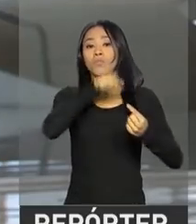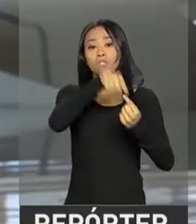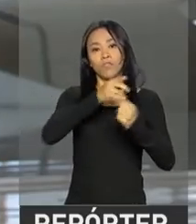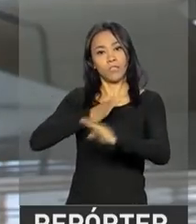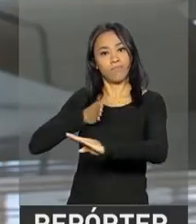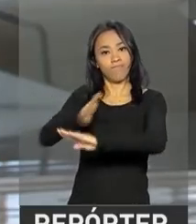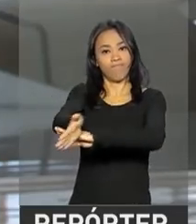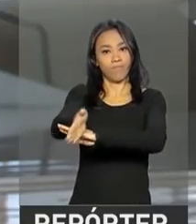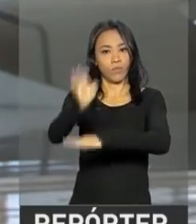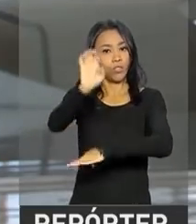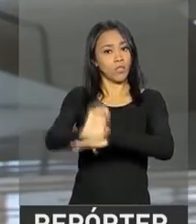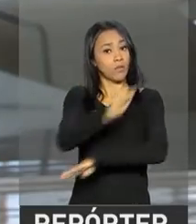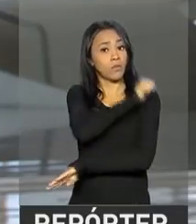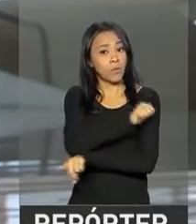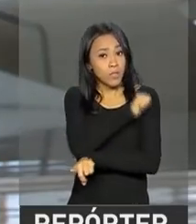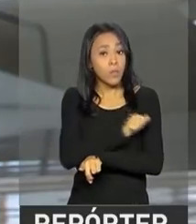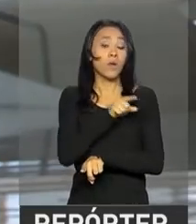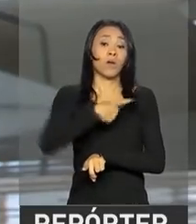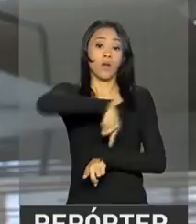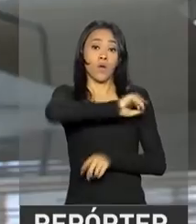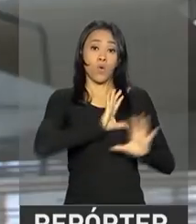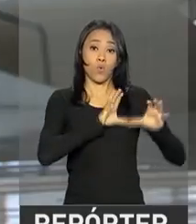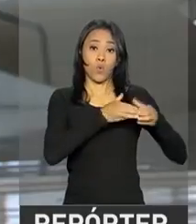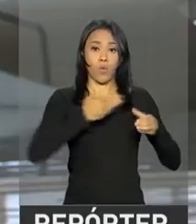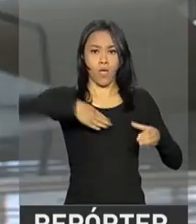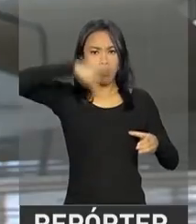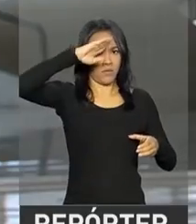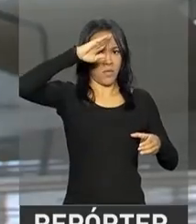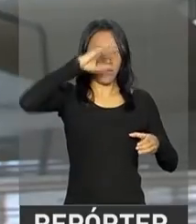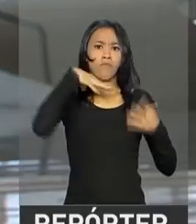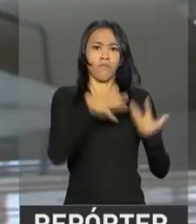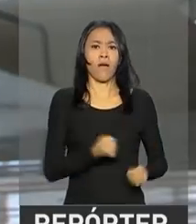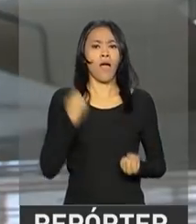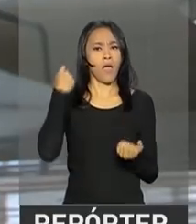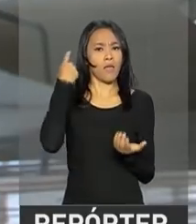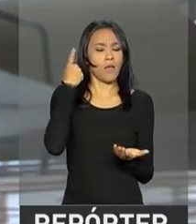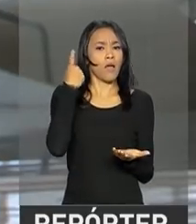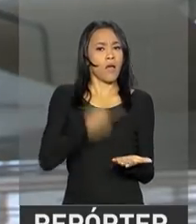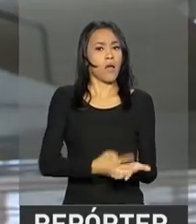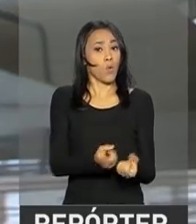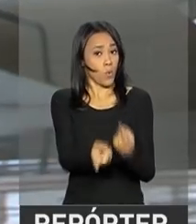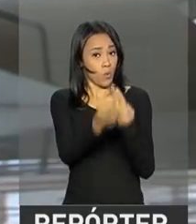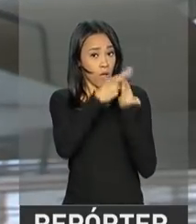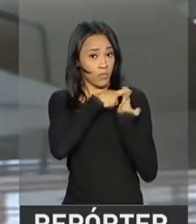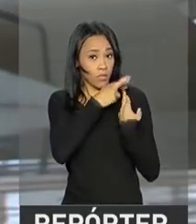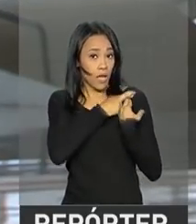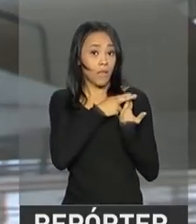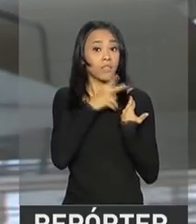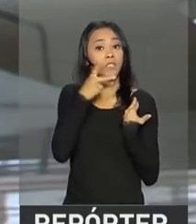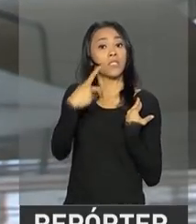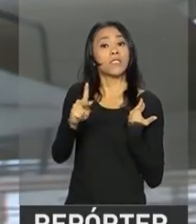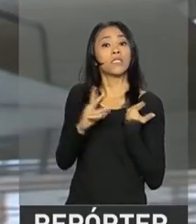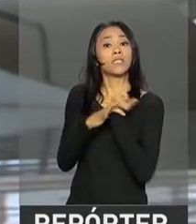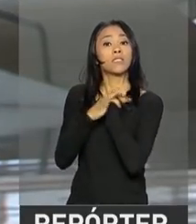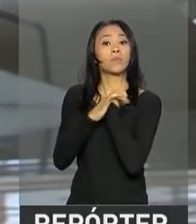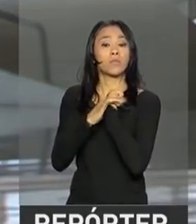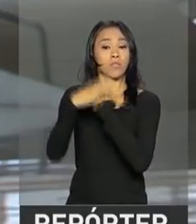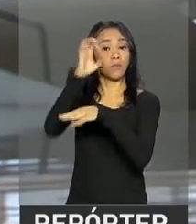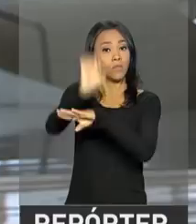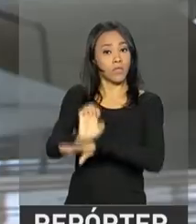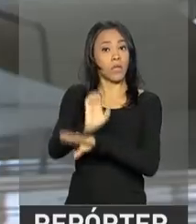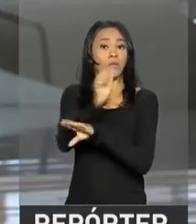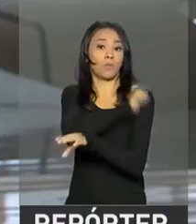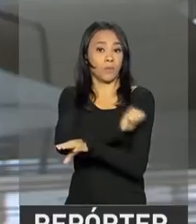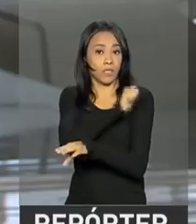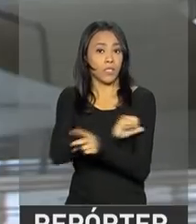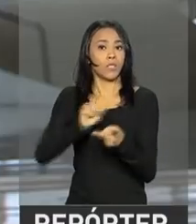o que vai acontecer é que o Exército vai assumir a responsabilidade sobre a segurança pública, aí vai ter também responsabilidade